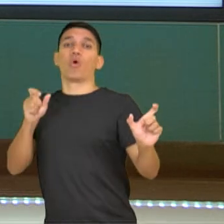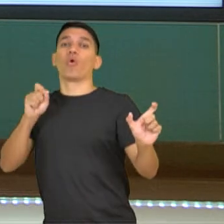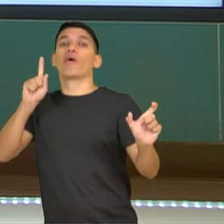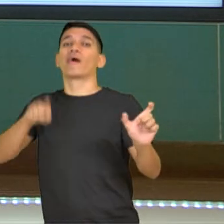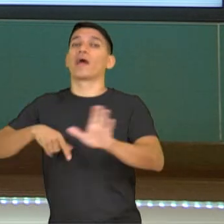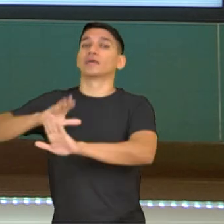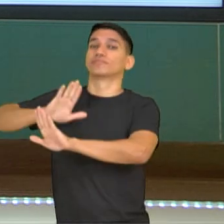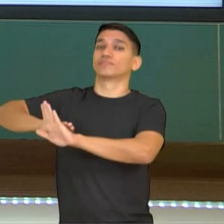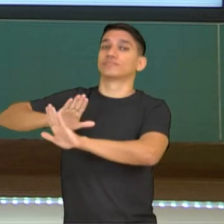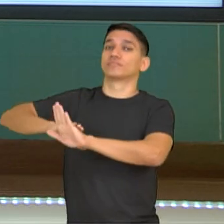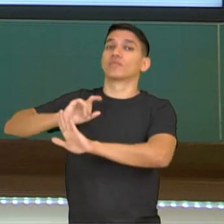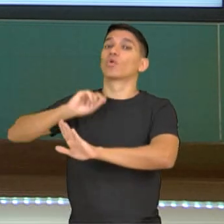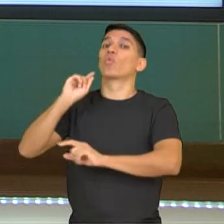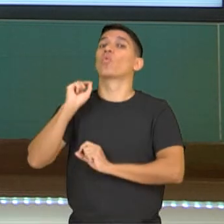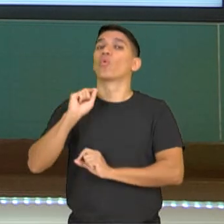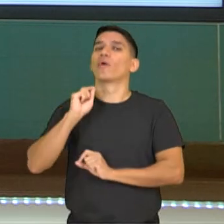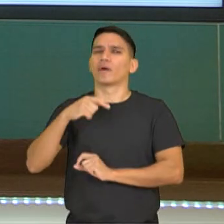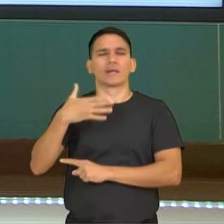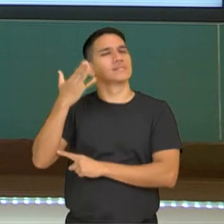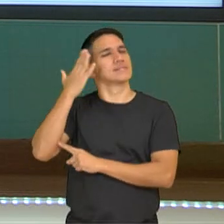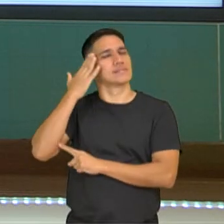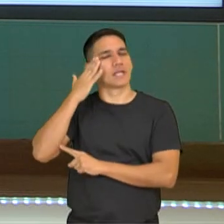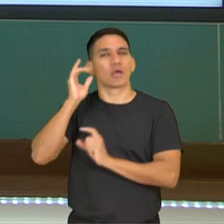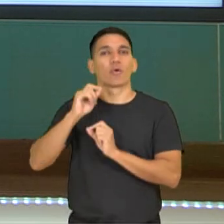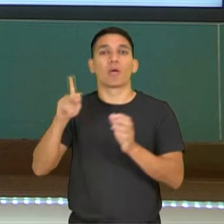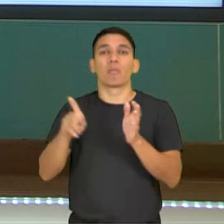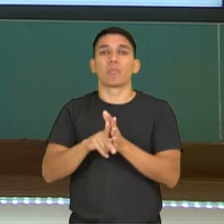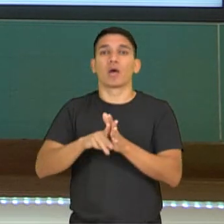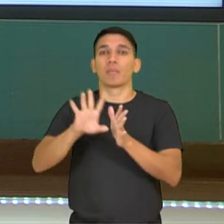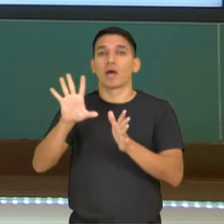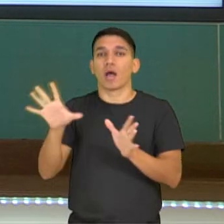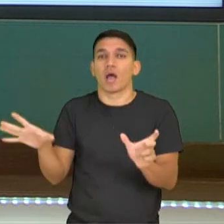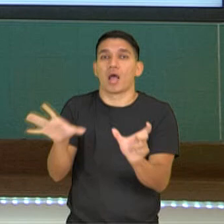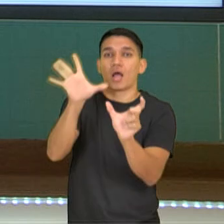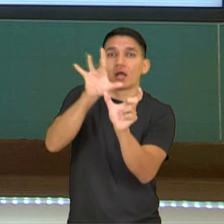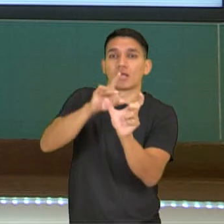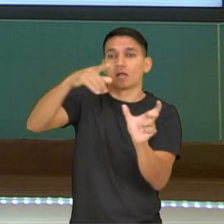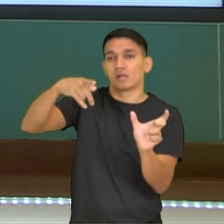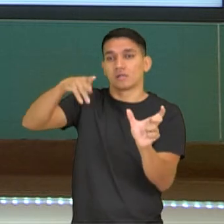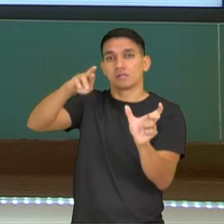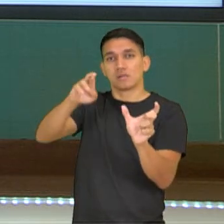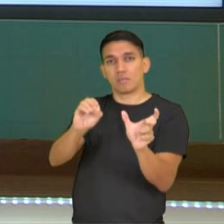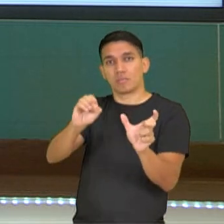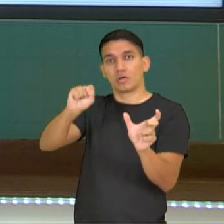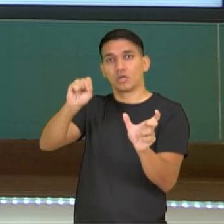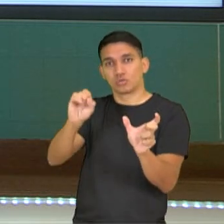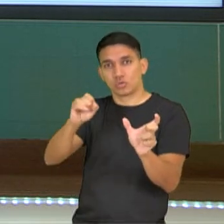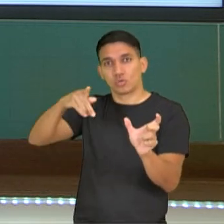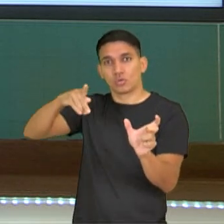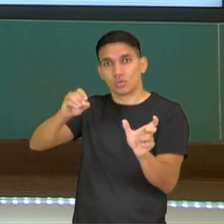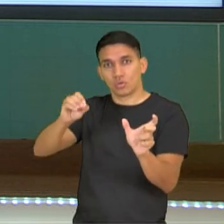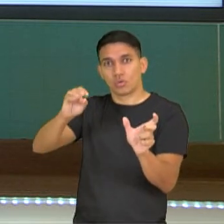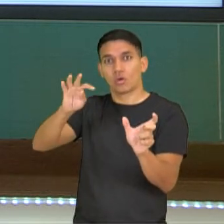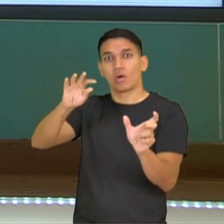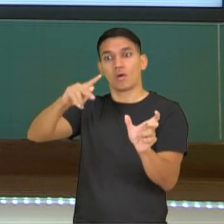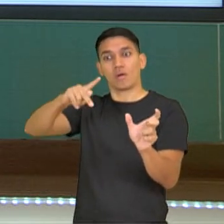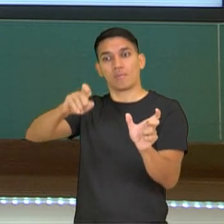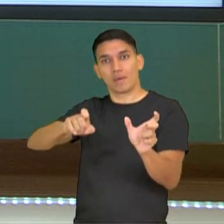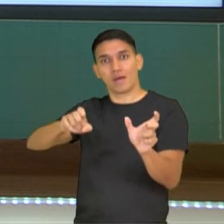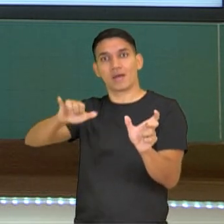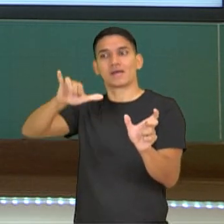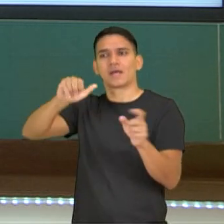gente conhece bem, que é a personificação ou prosopopeia, que é quando você atribui vida a um